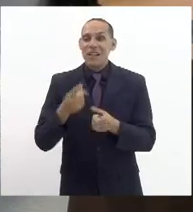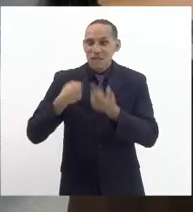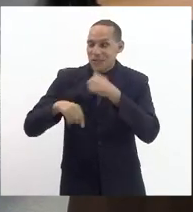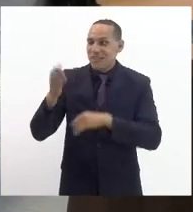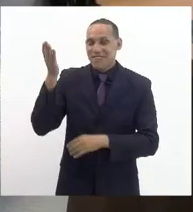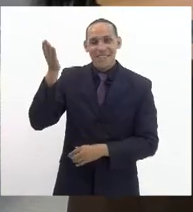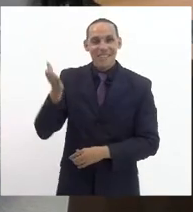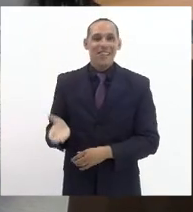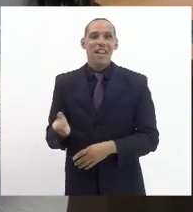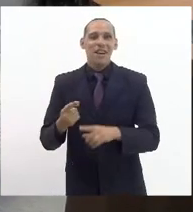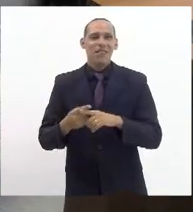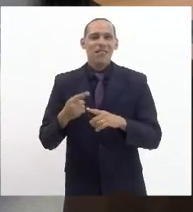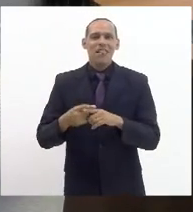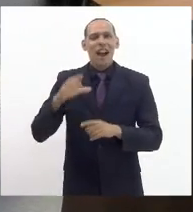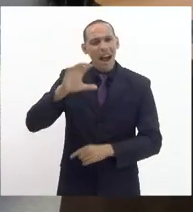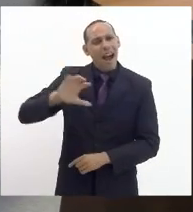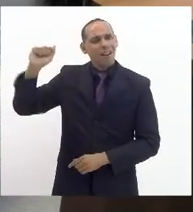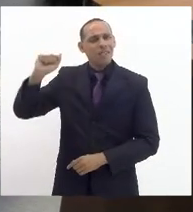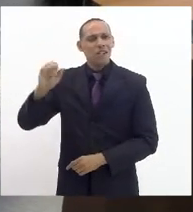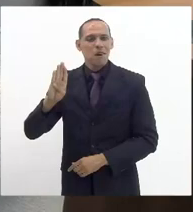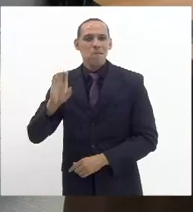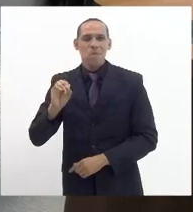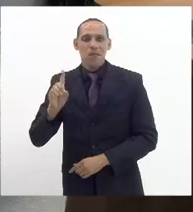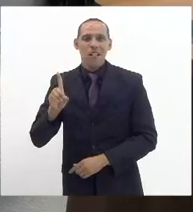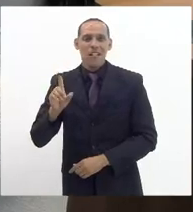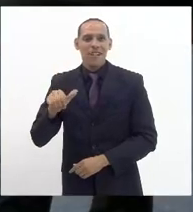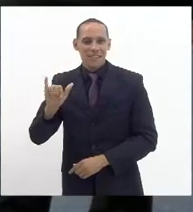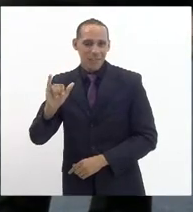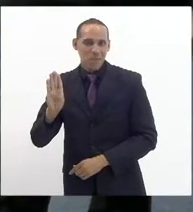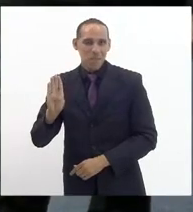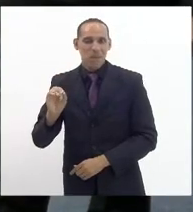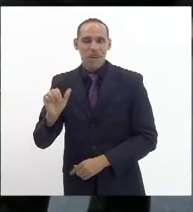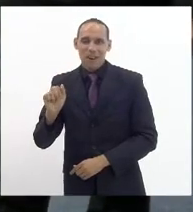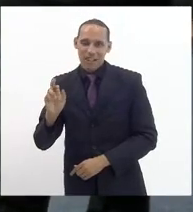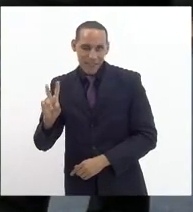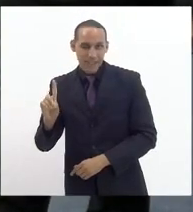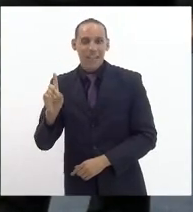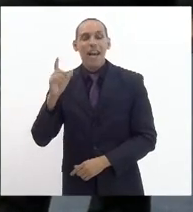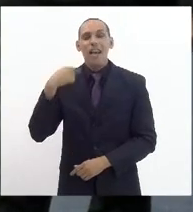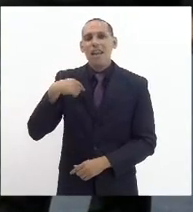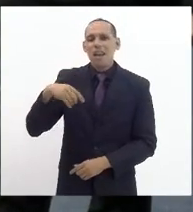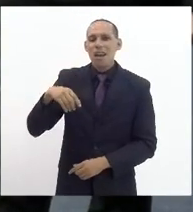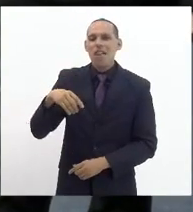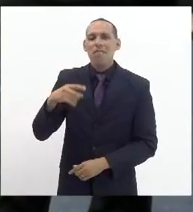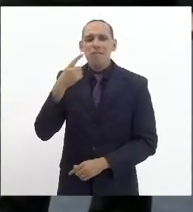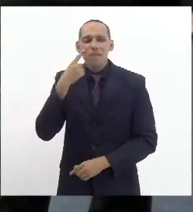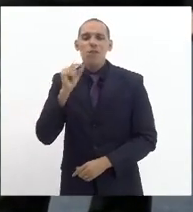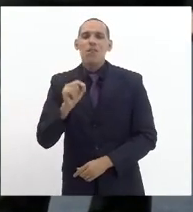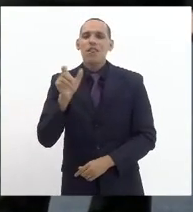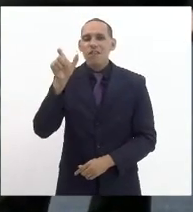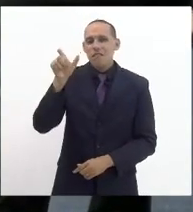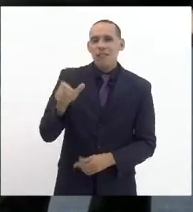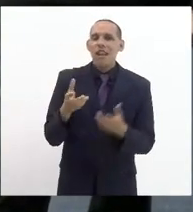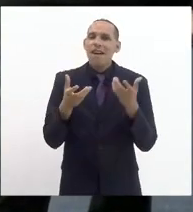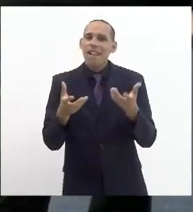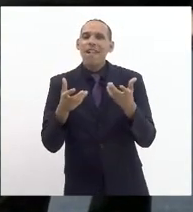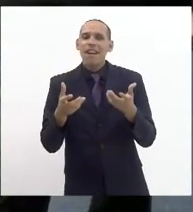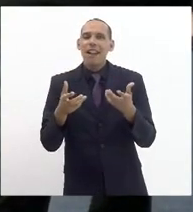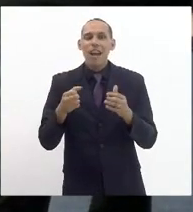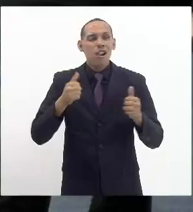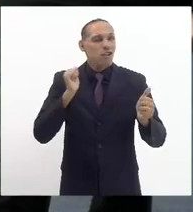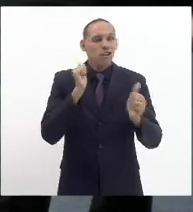porque é um grande campeão de bodyboard. E eu ouvia você dizer do seu desejo de ter esse esporte